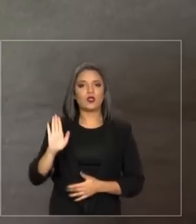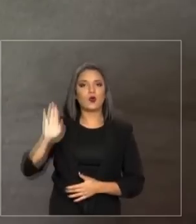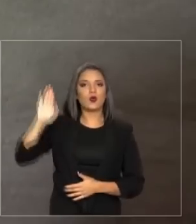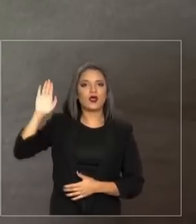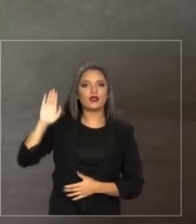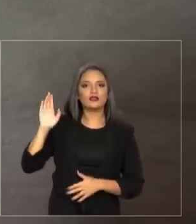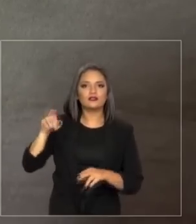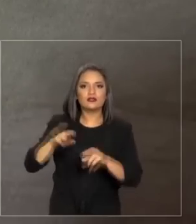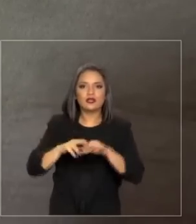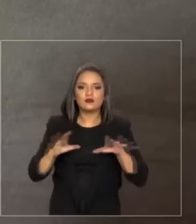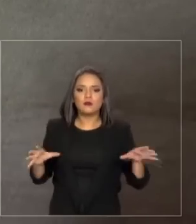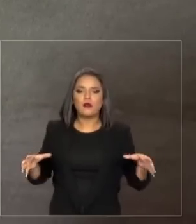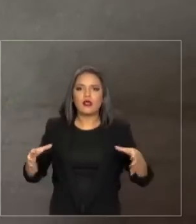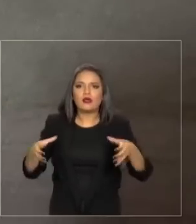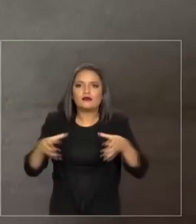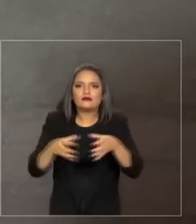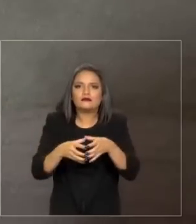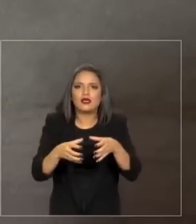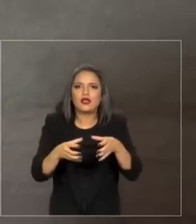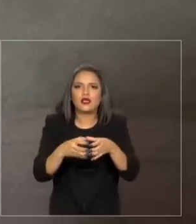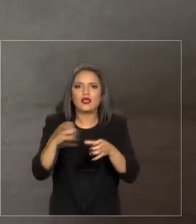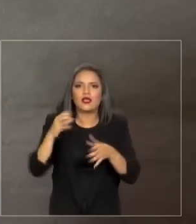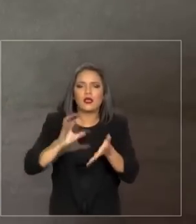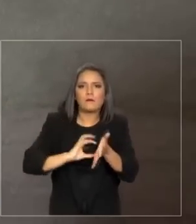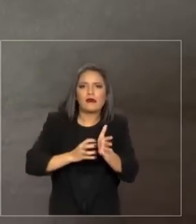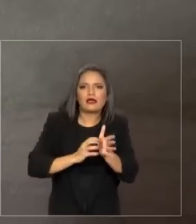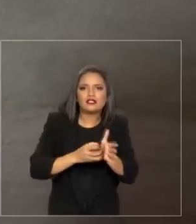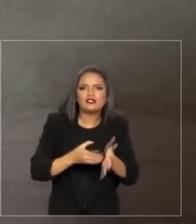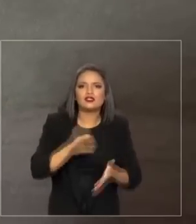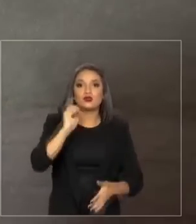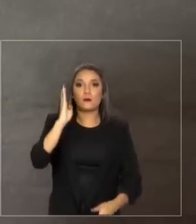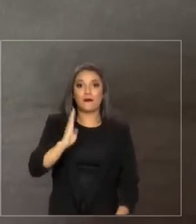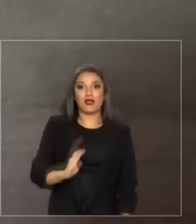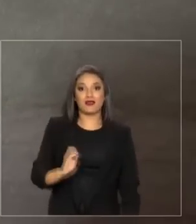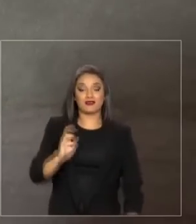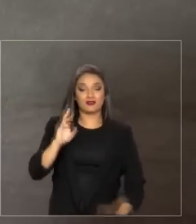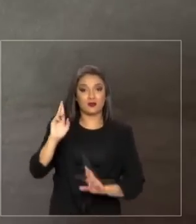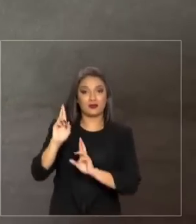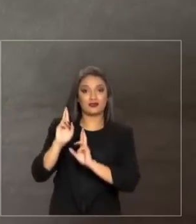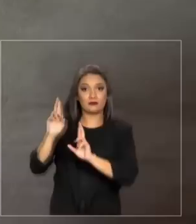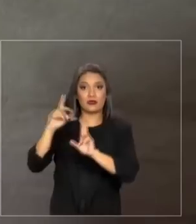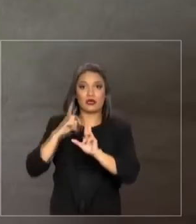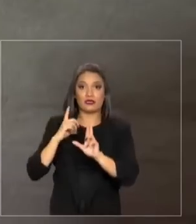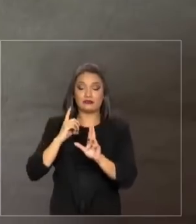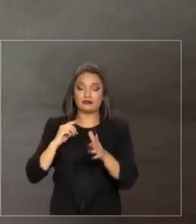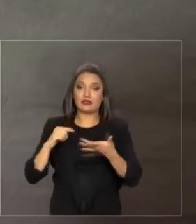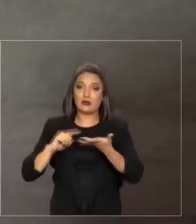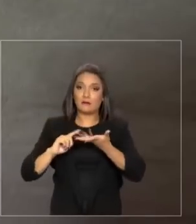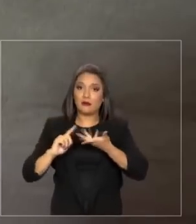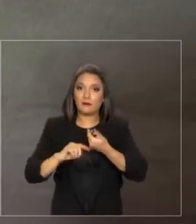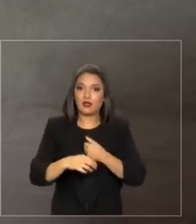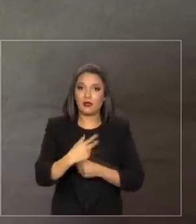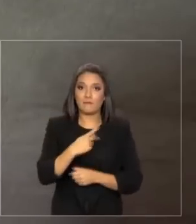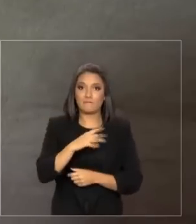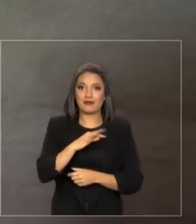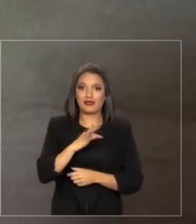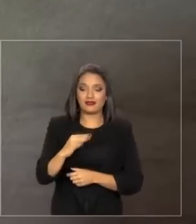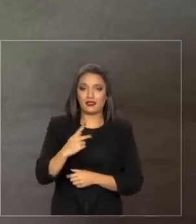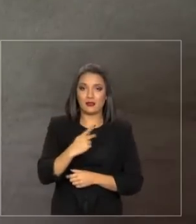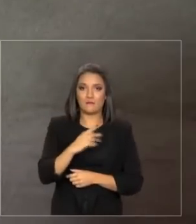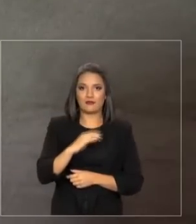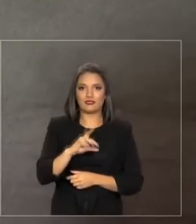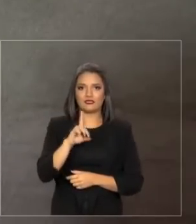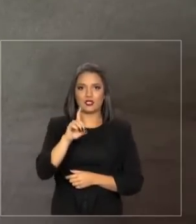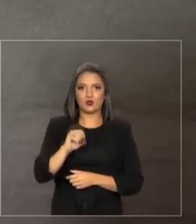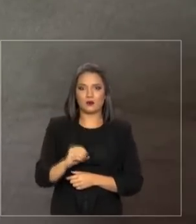secreto e direto o presidente do TSE criticou os ataques antidemocráticos e extremistas perpetrados contra a justiça